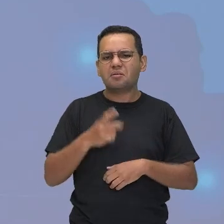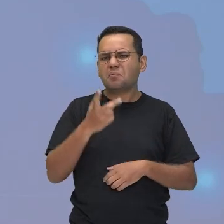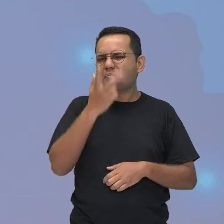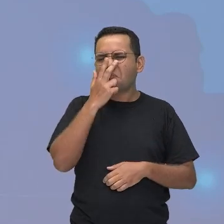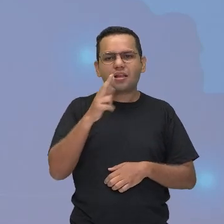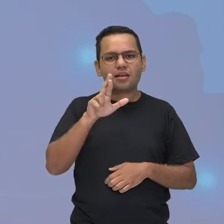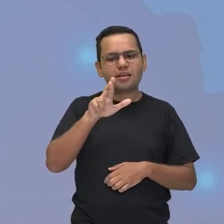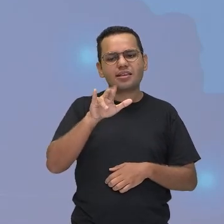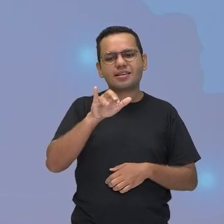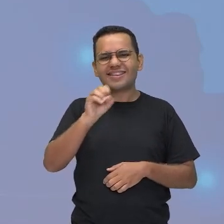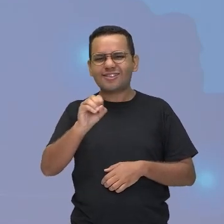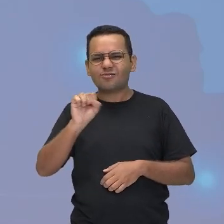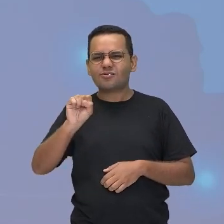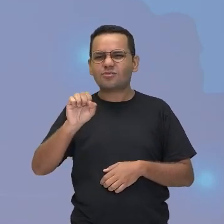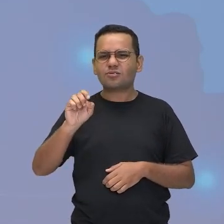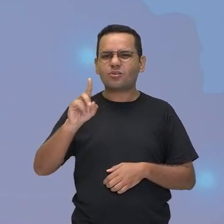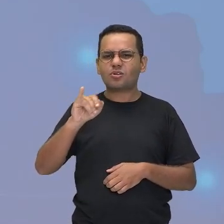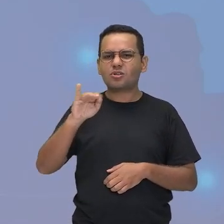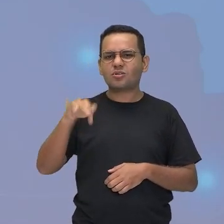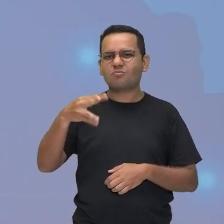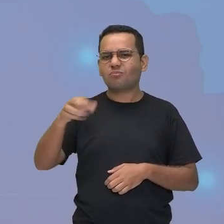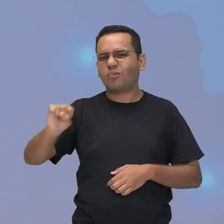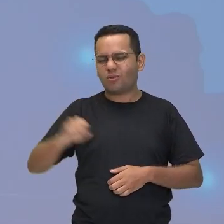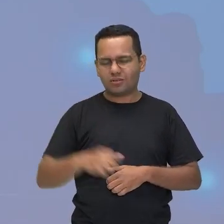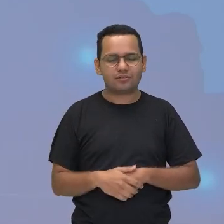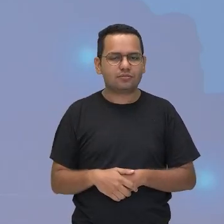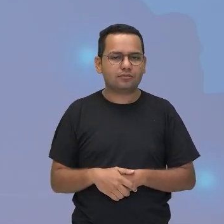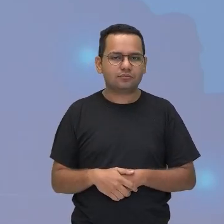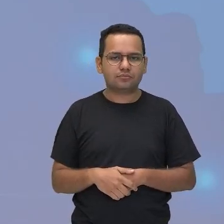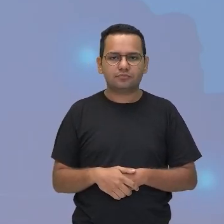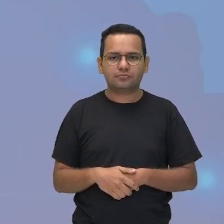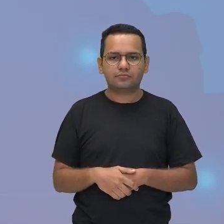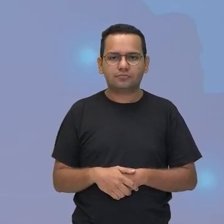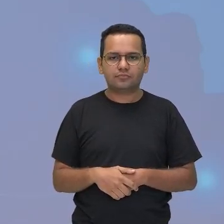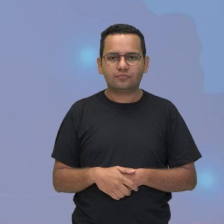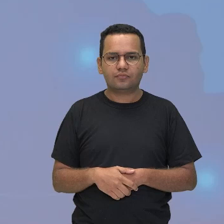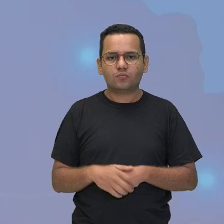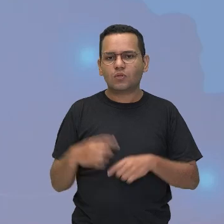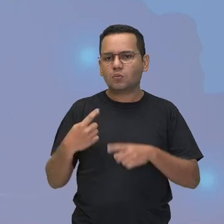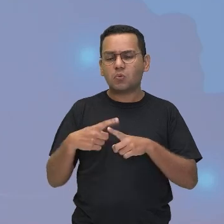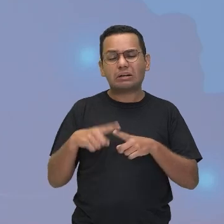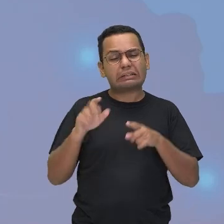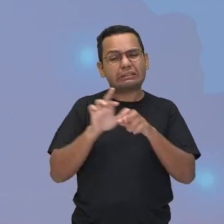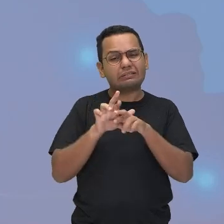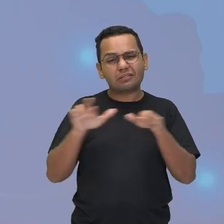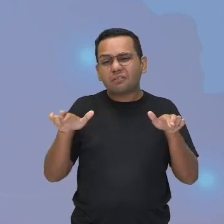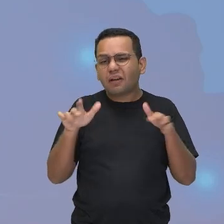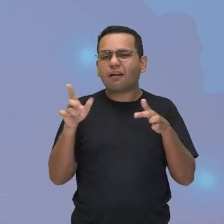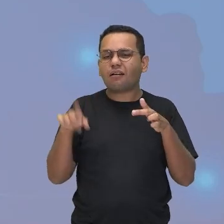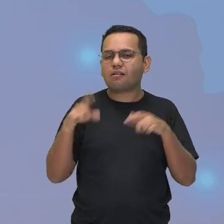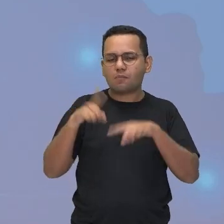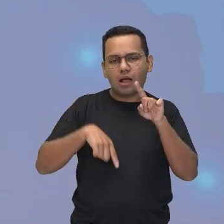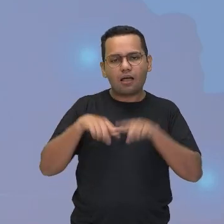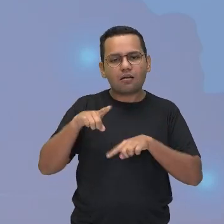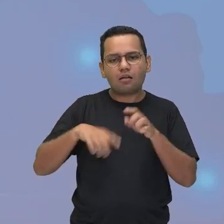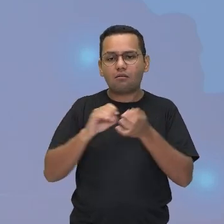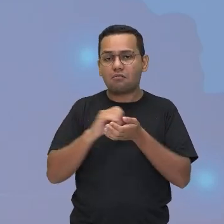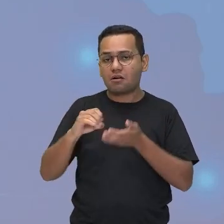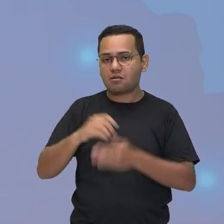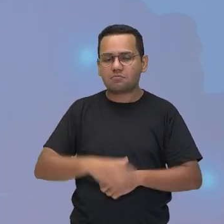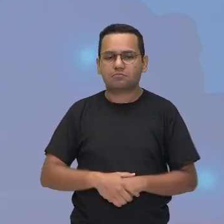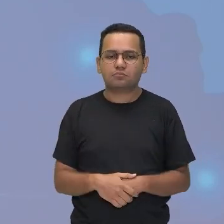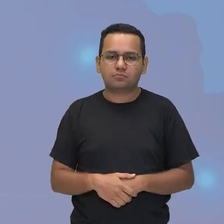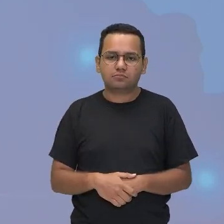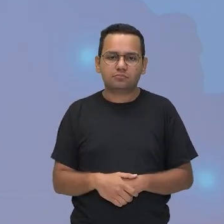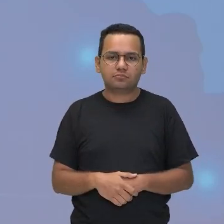né, um rio barrento, cheio ali, né, de matéria orgânica também, tá bom? Bom,